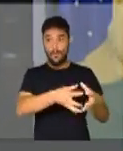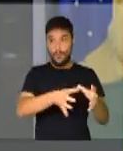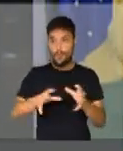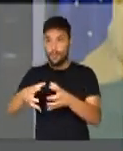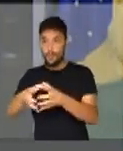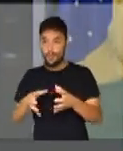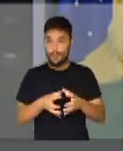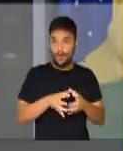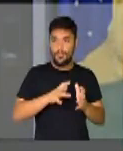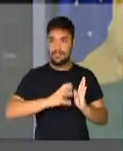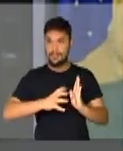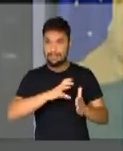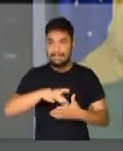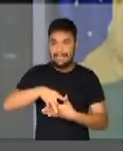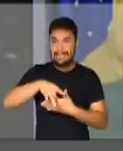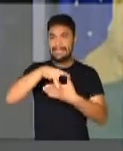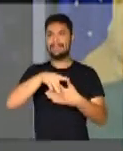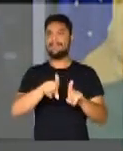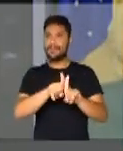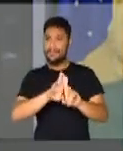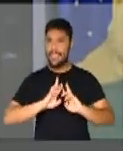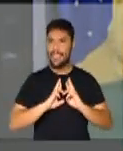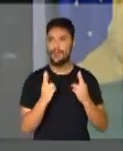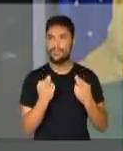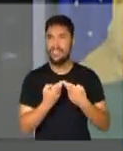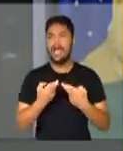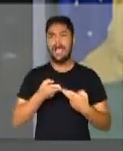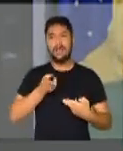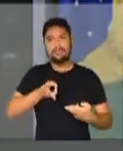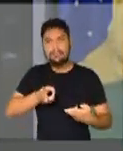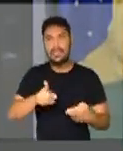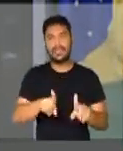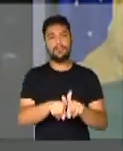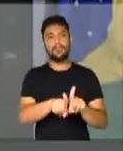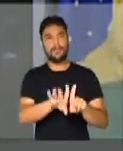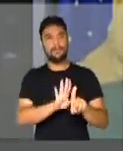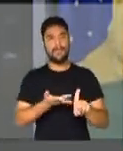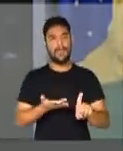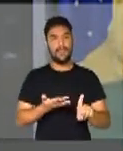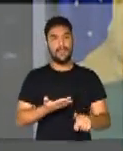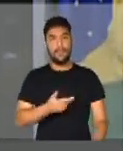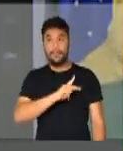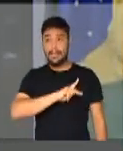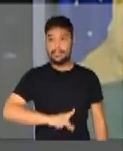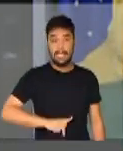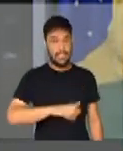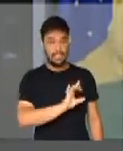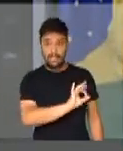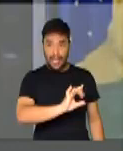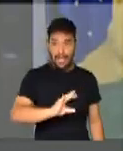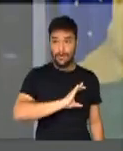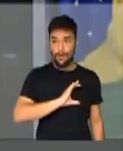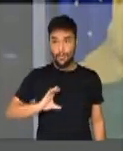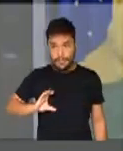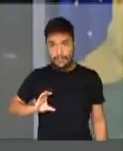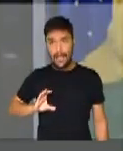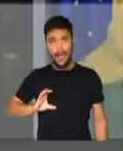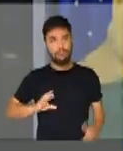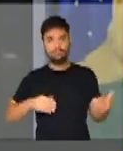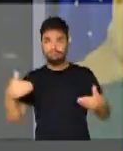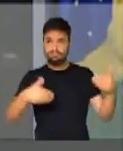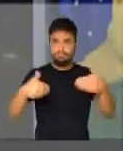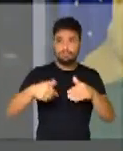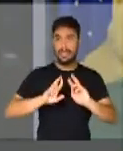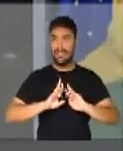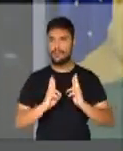periodicamente, os presidentes das comissões, para a gente poder avaliar como está o funcionamento de casa, da casa, para